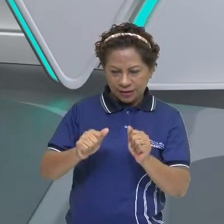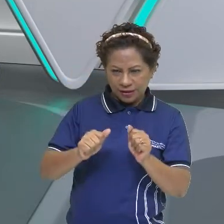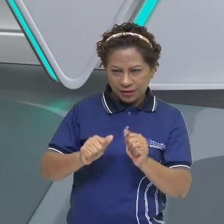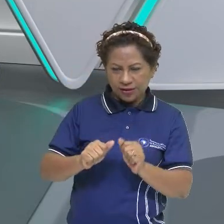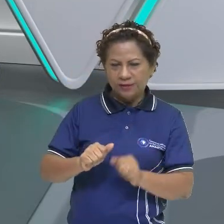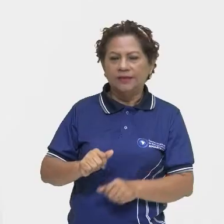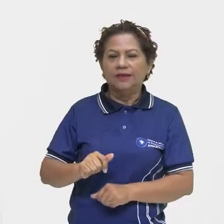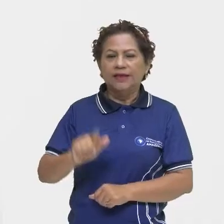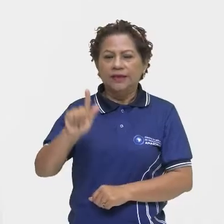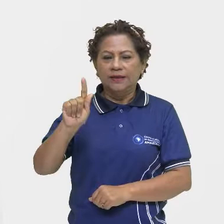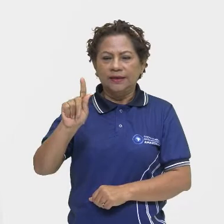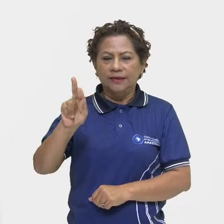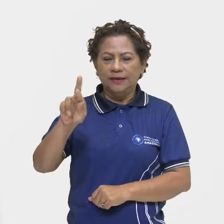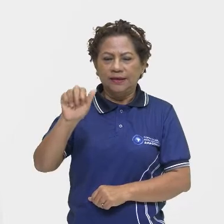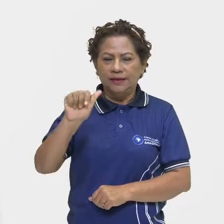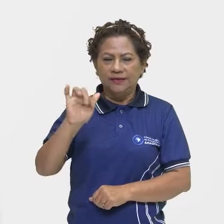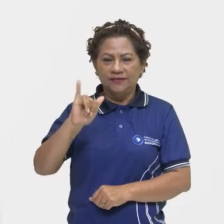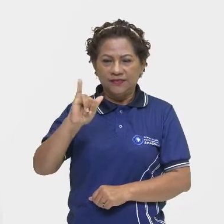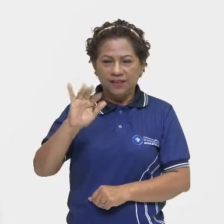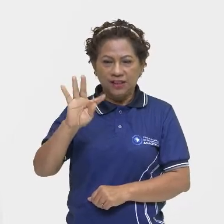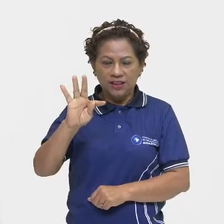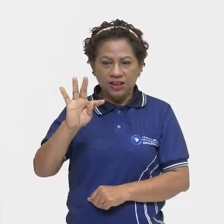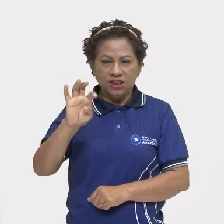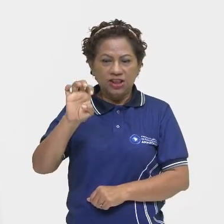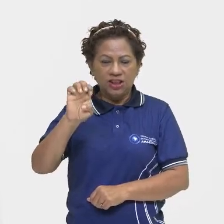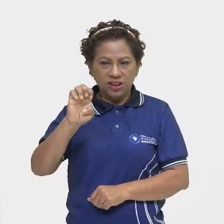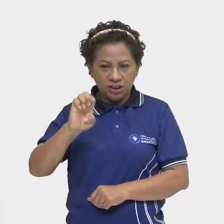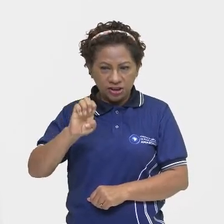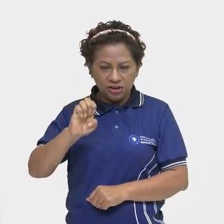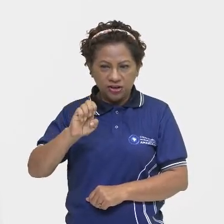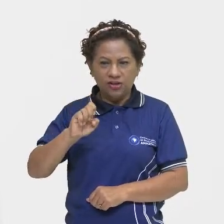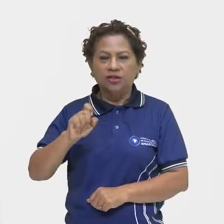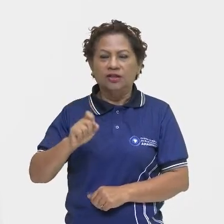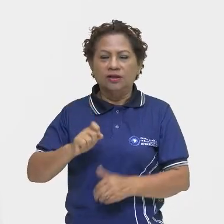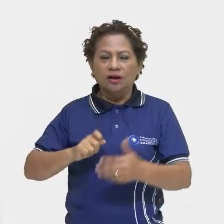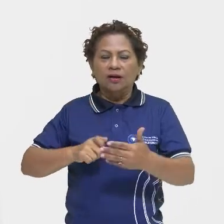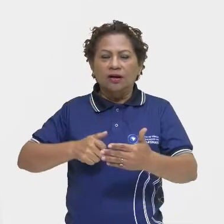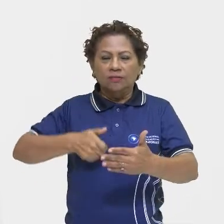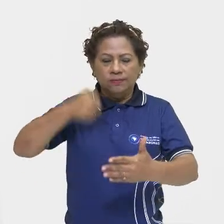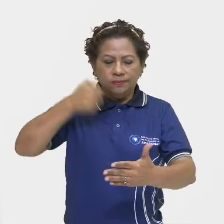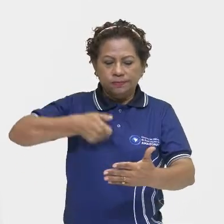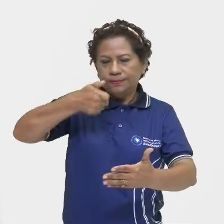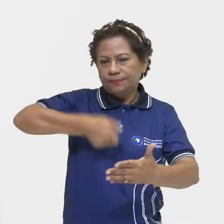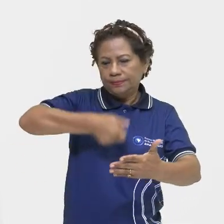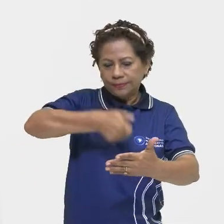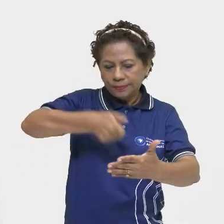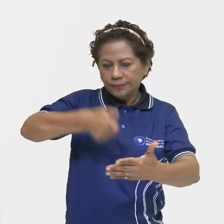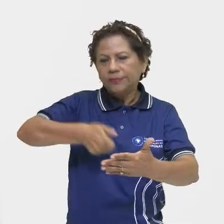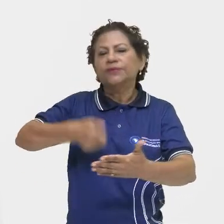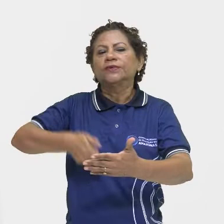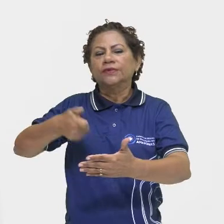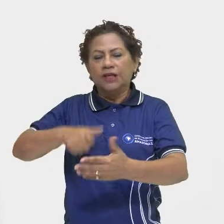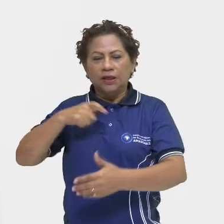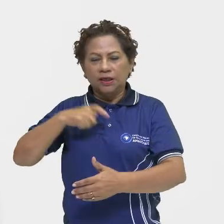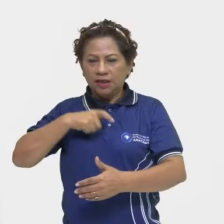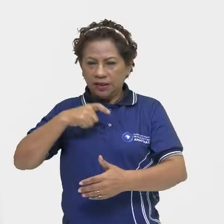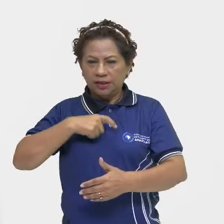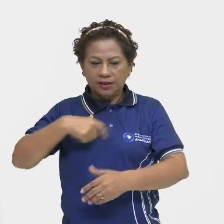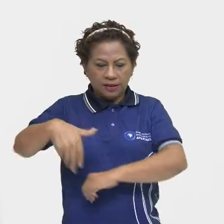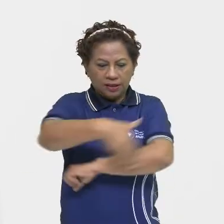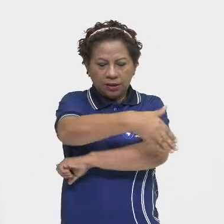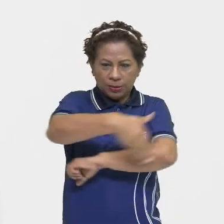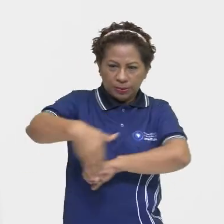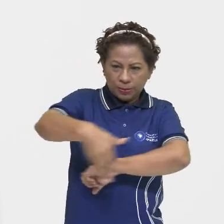do grafite é uma forma de manifestação artística em espaços públicos. A definição